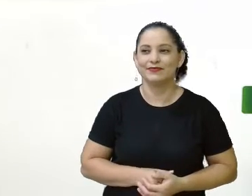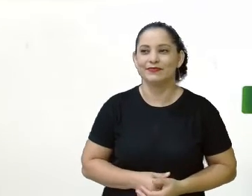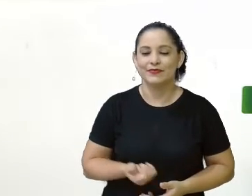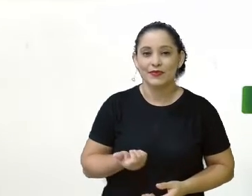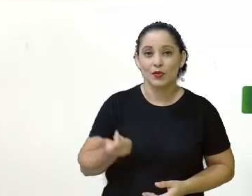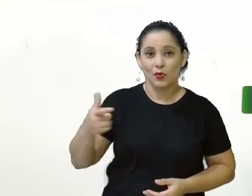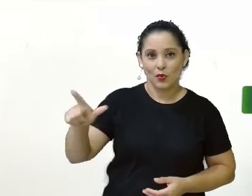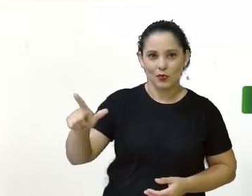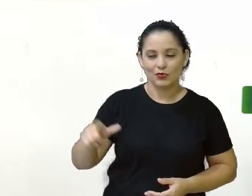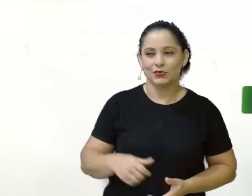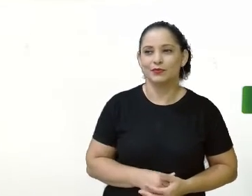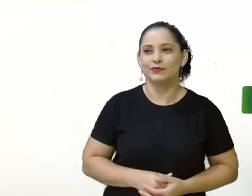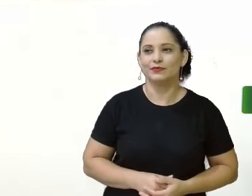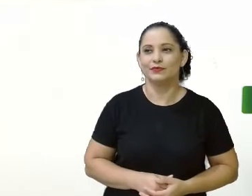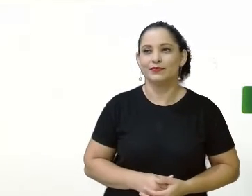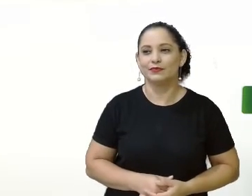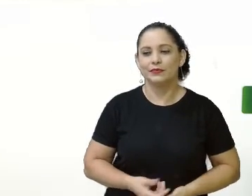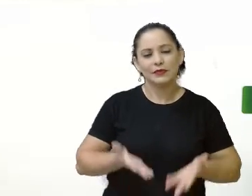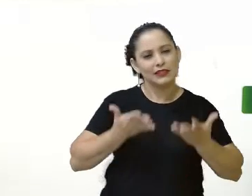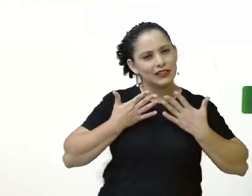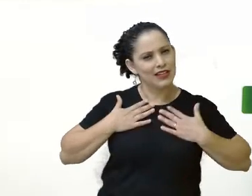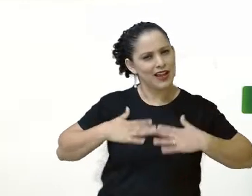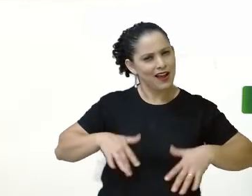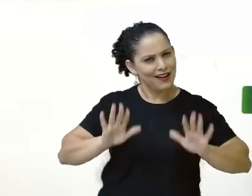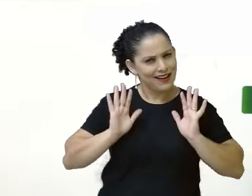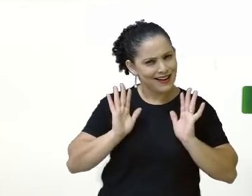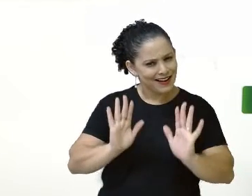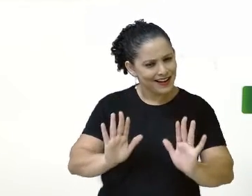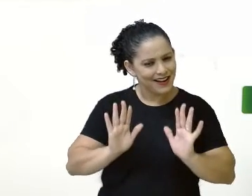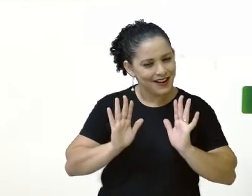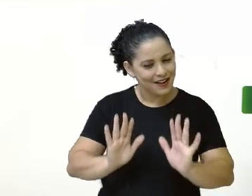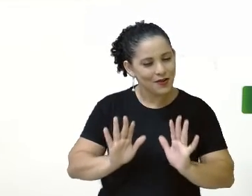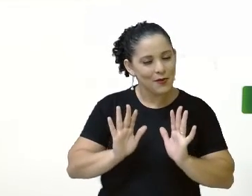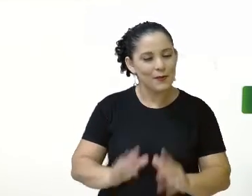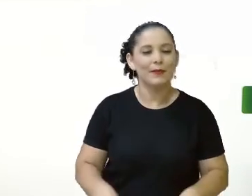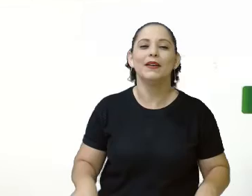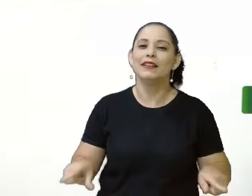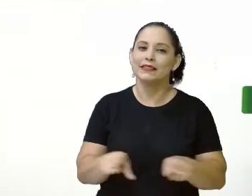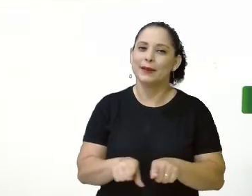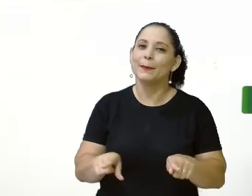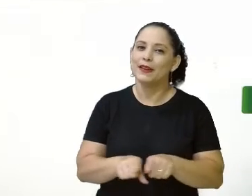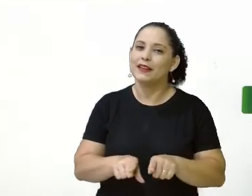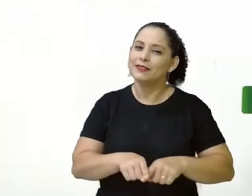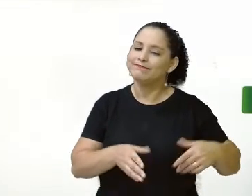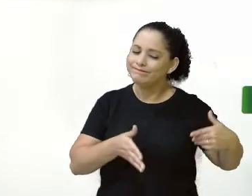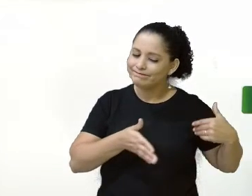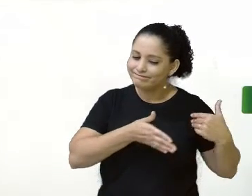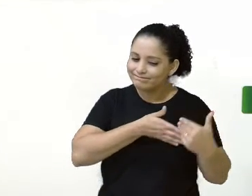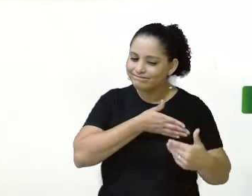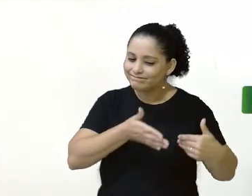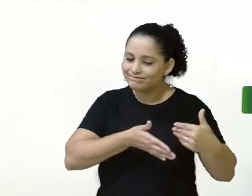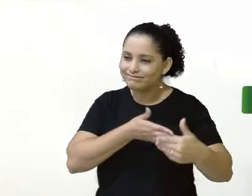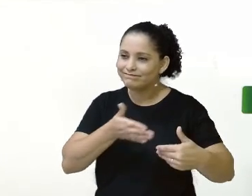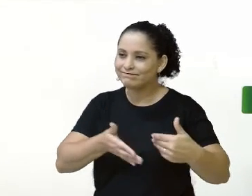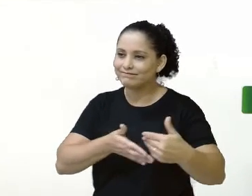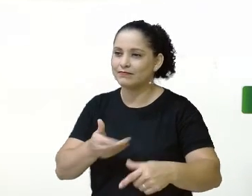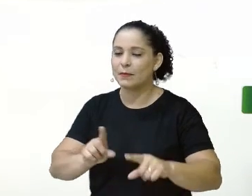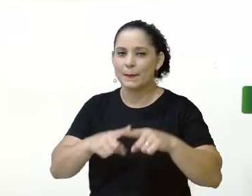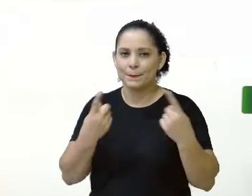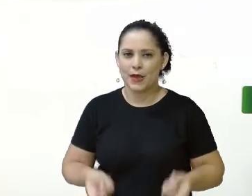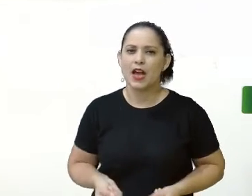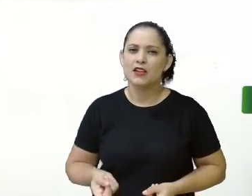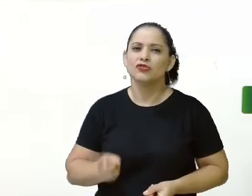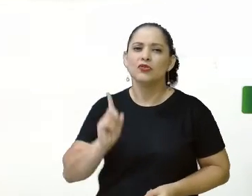mais uma. Tenha calma, tenha paciência, que eu também elevei o nível nessa. Mas é a mesma